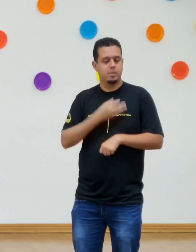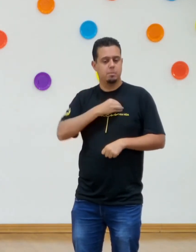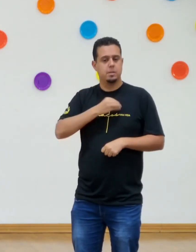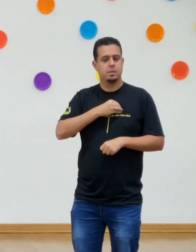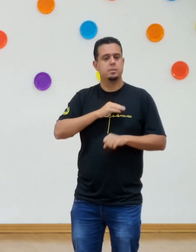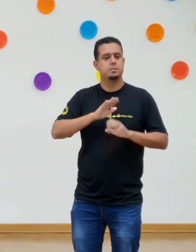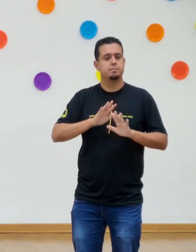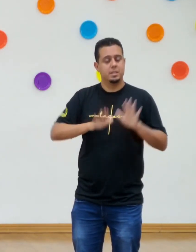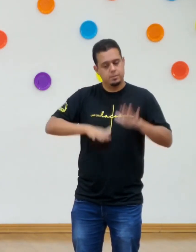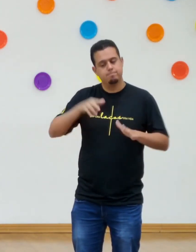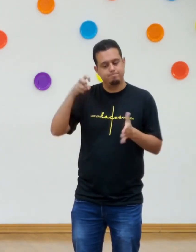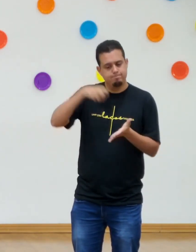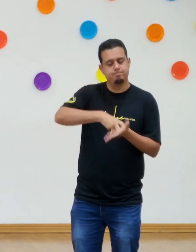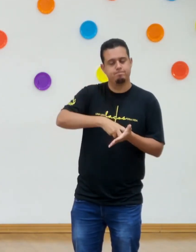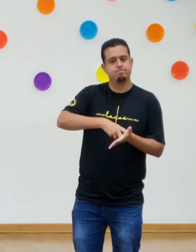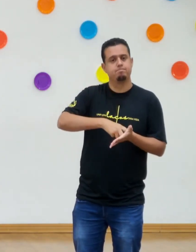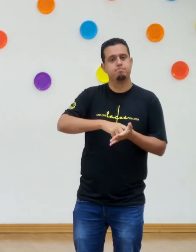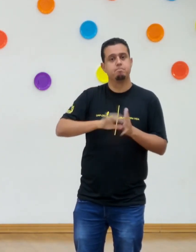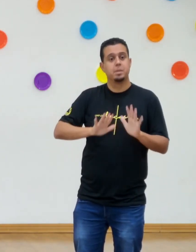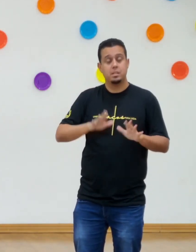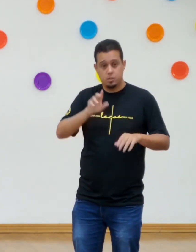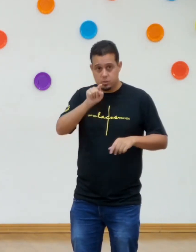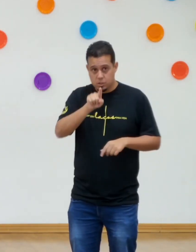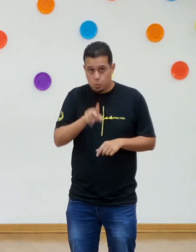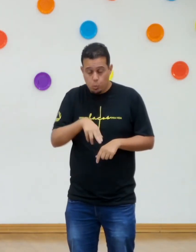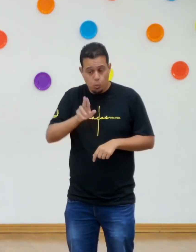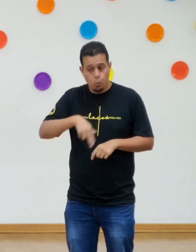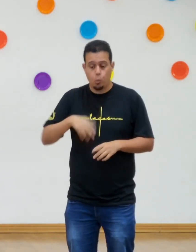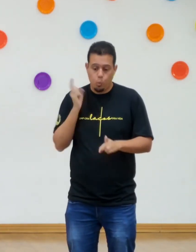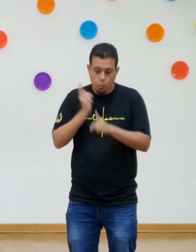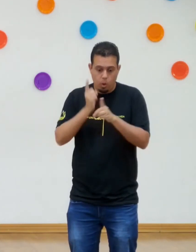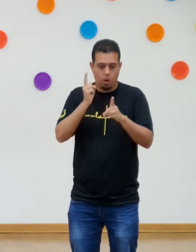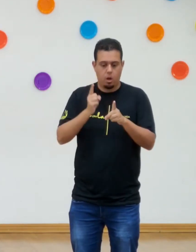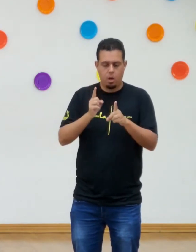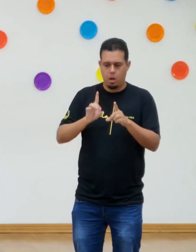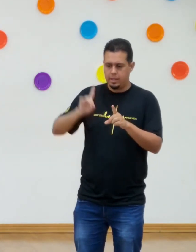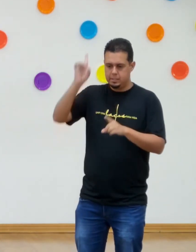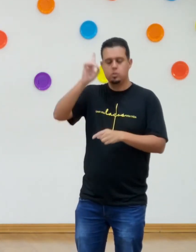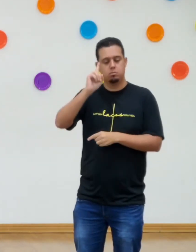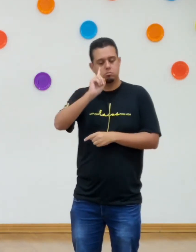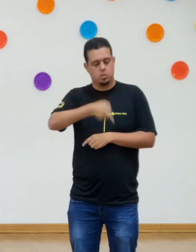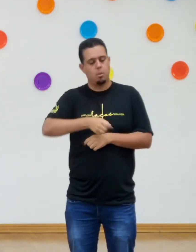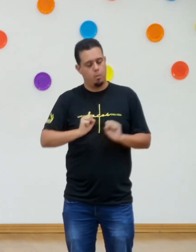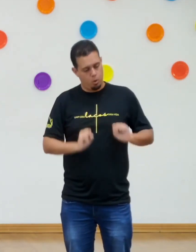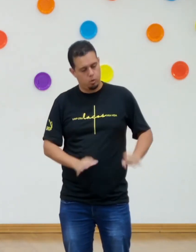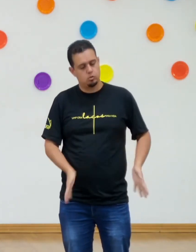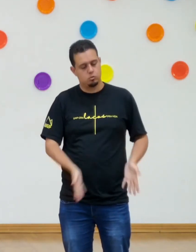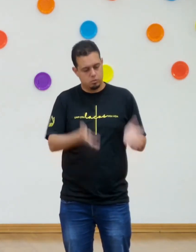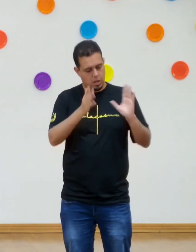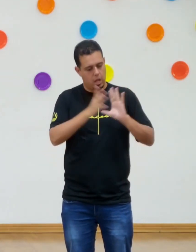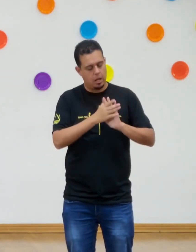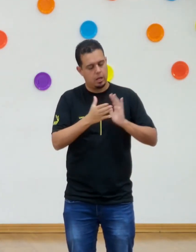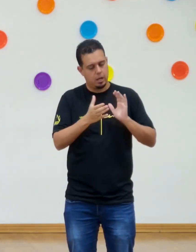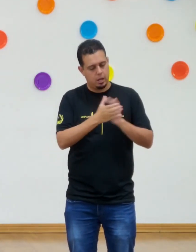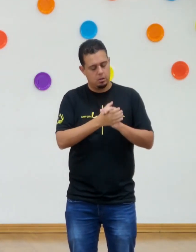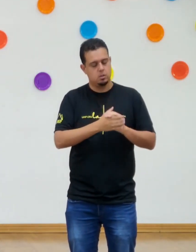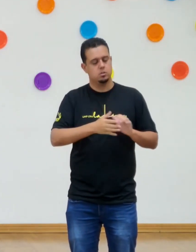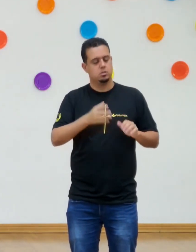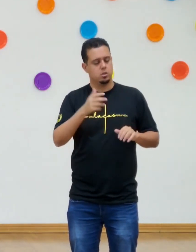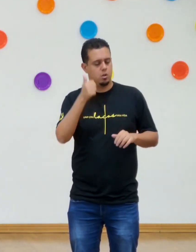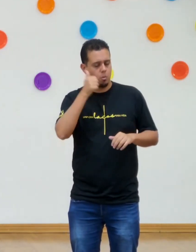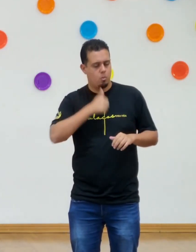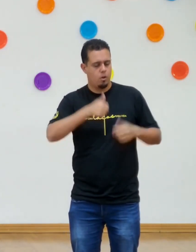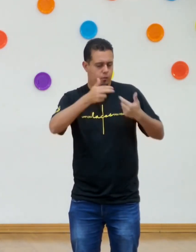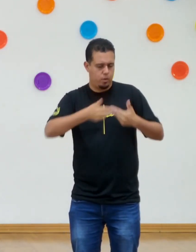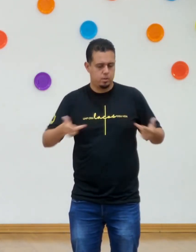ele nunca, você nunca vai achar uma ordem para se casar com mais de uma mulher. Poligamia,